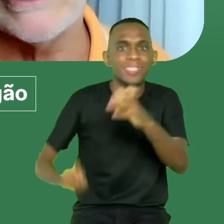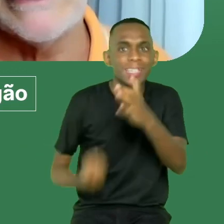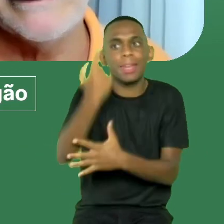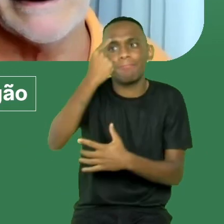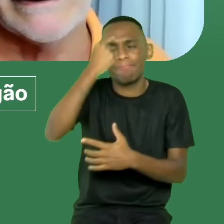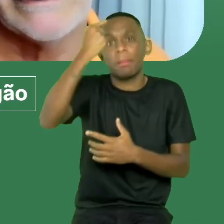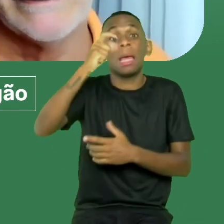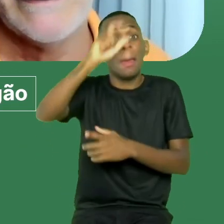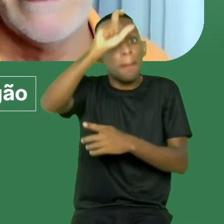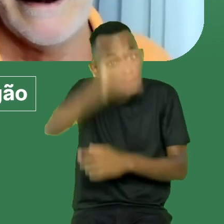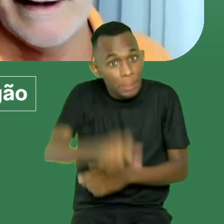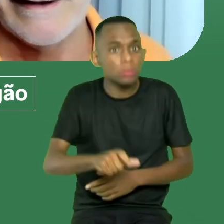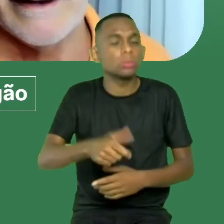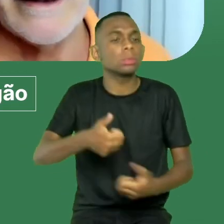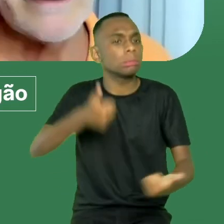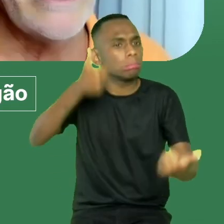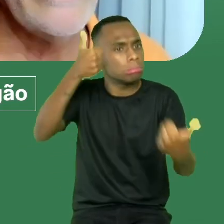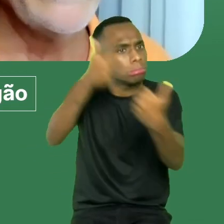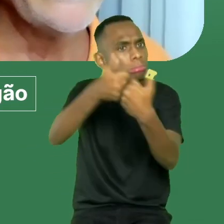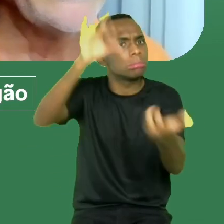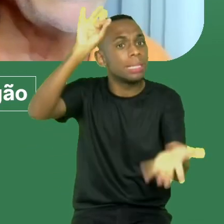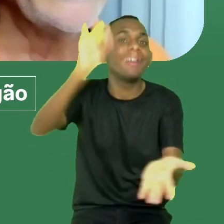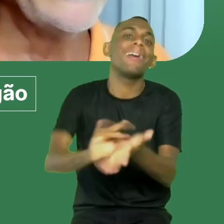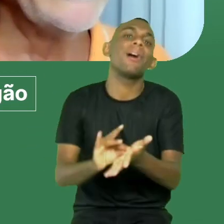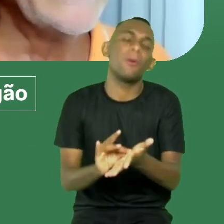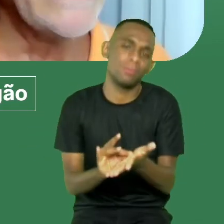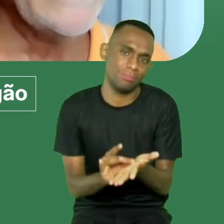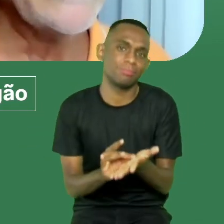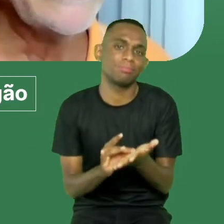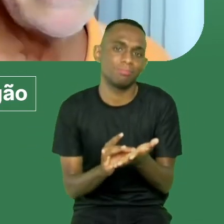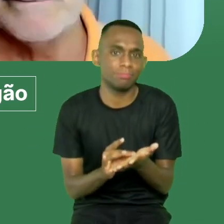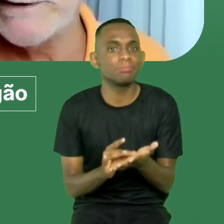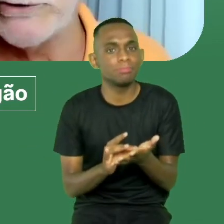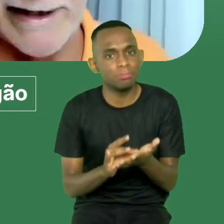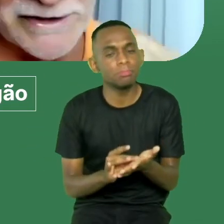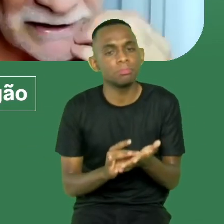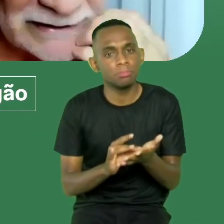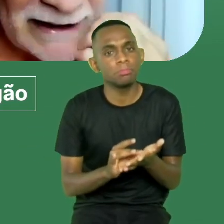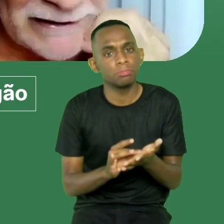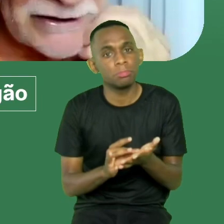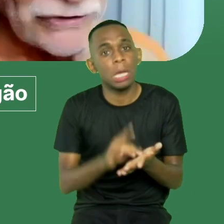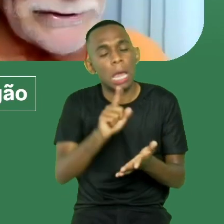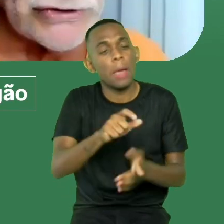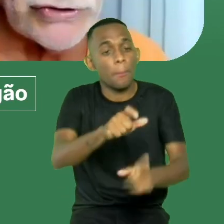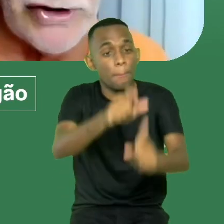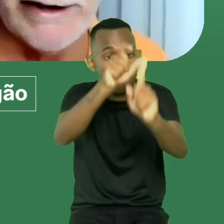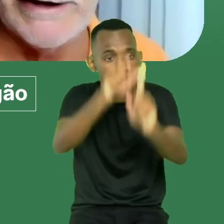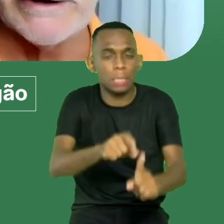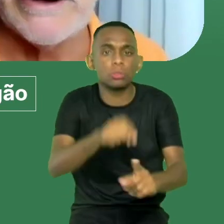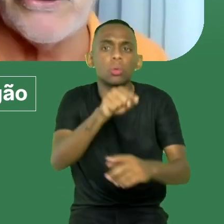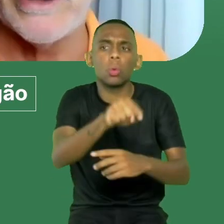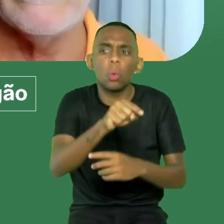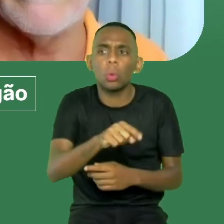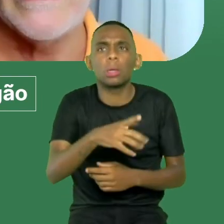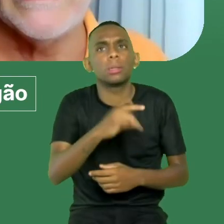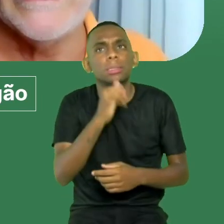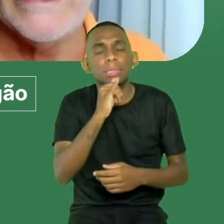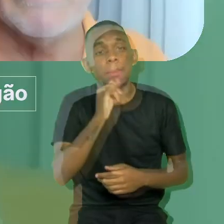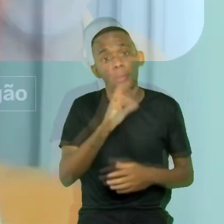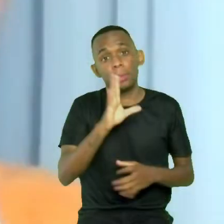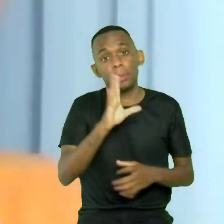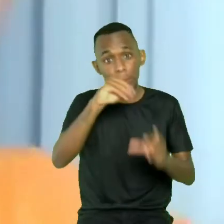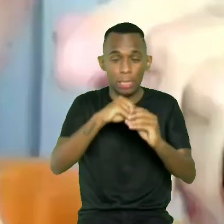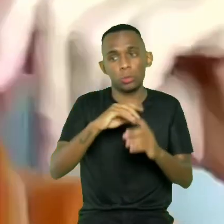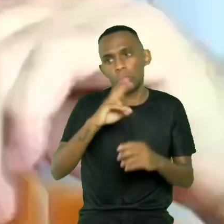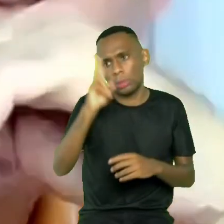sejam verossímeis, né? Que é um personagem que está ali na sua história, que alguém vai